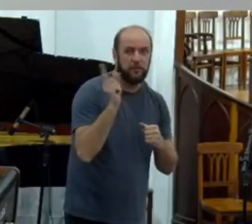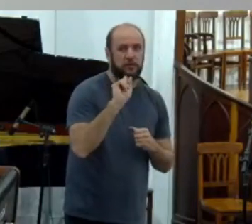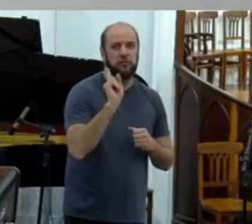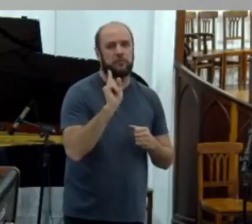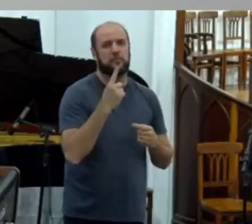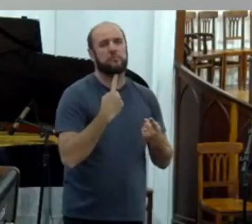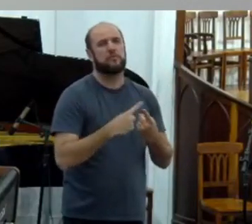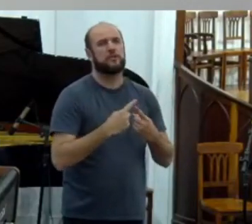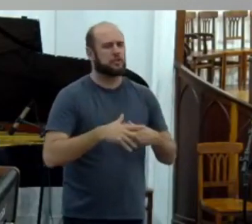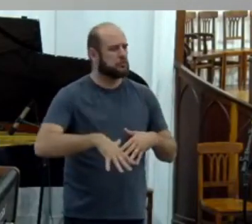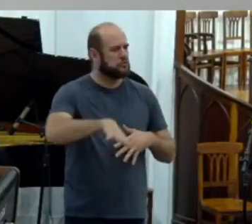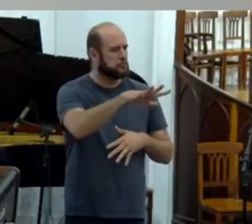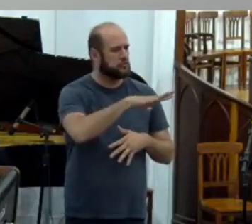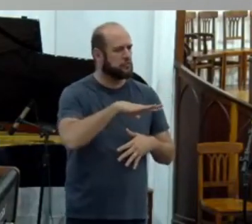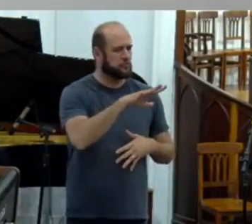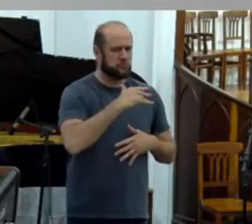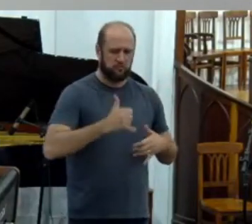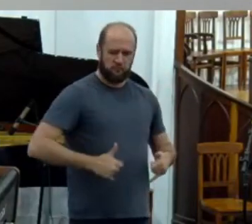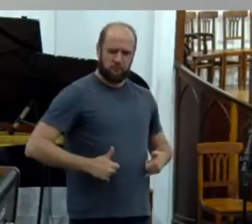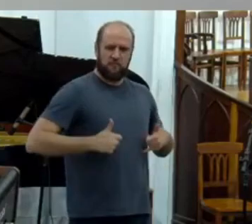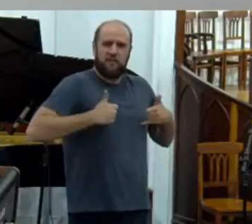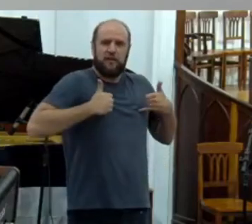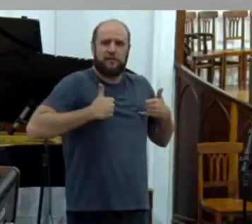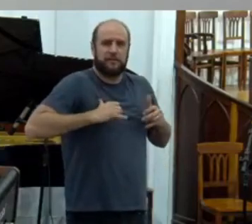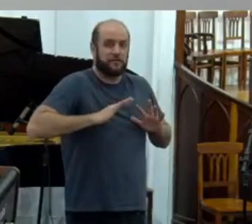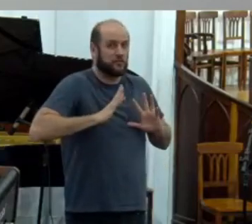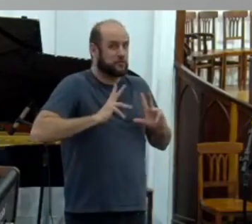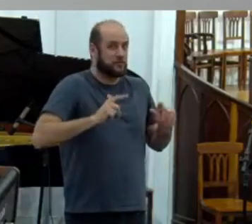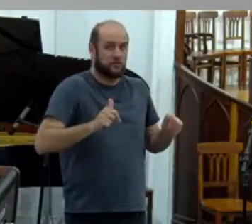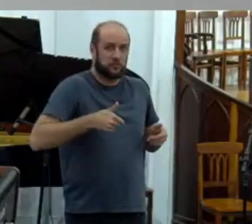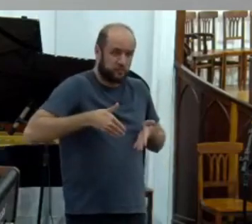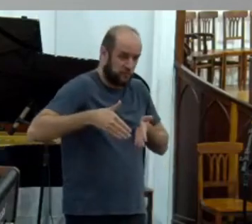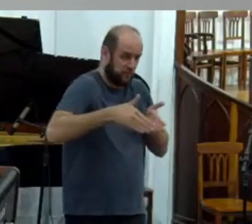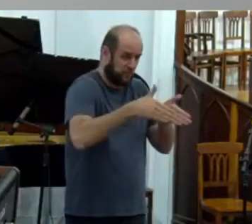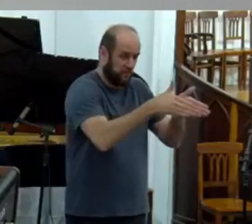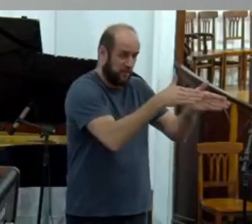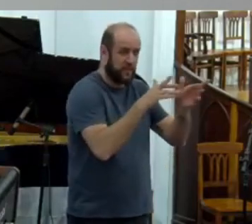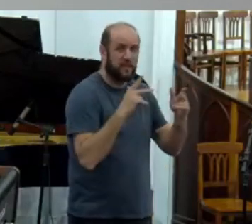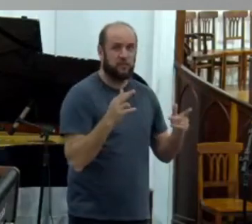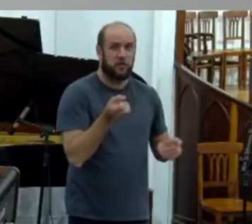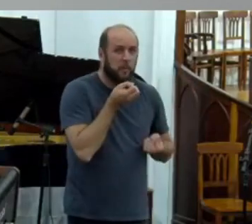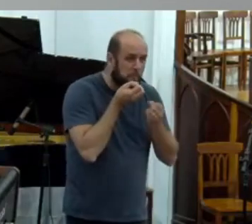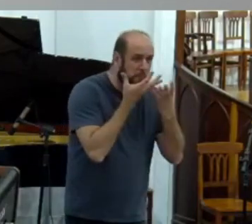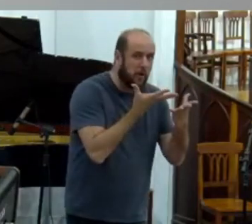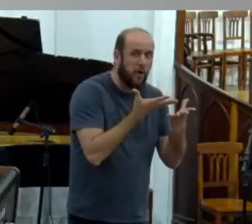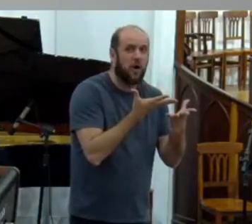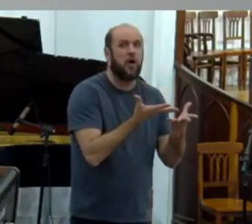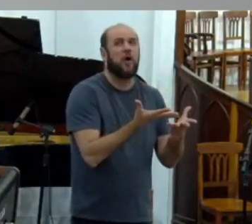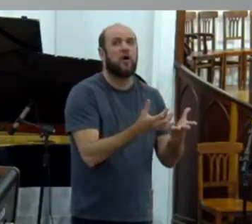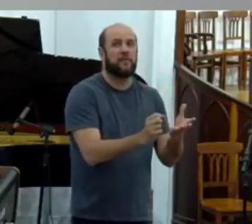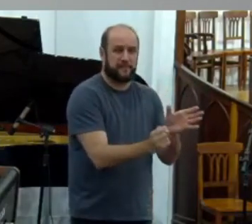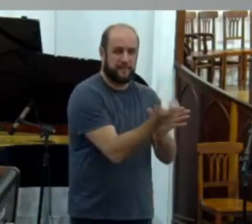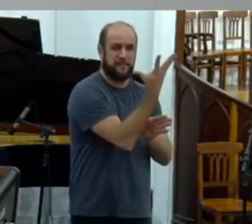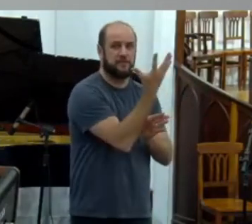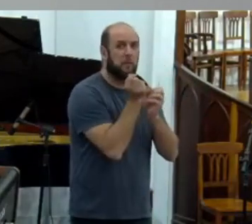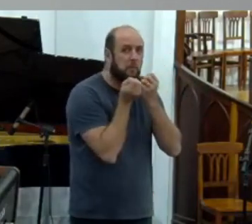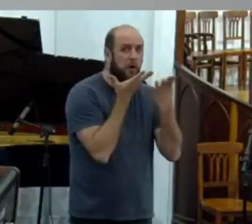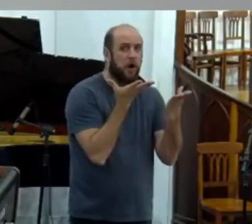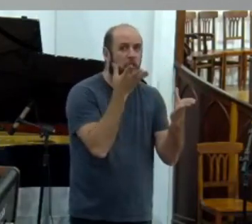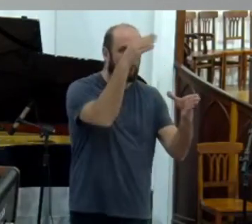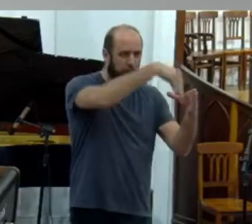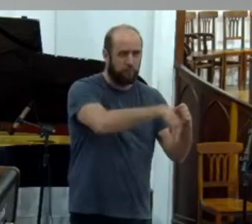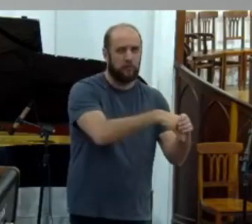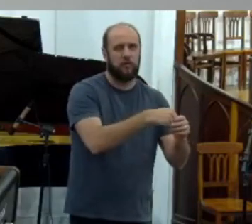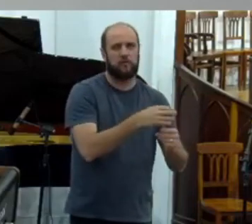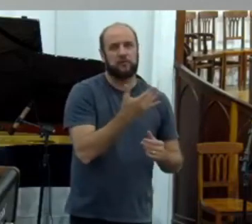é vaidade. Todos vão para o mesmo lugar, todos procedem do pó e ao pó voltarão. Quem sabe se o fôlego de